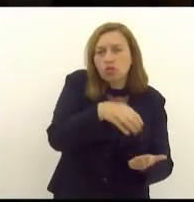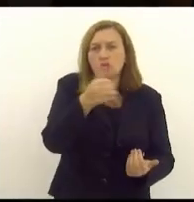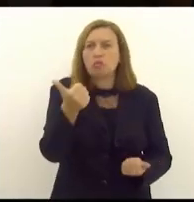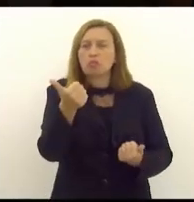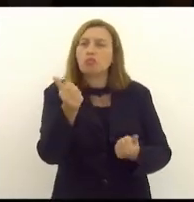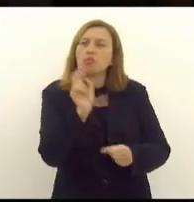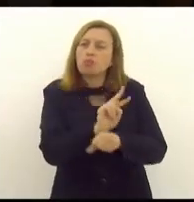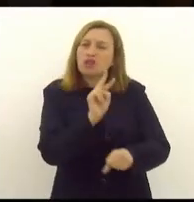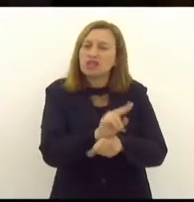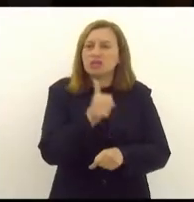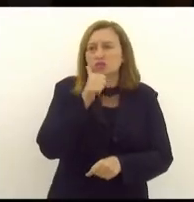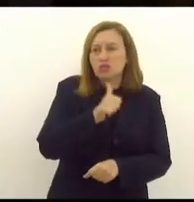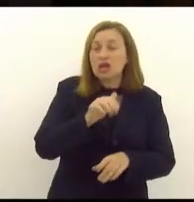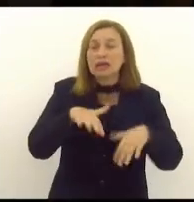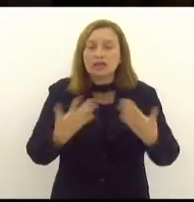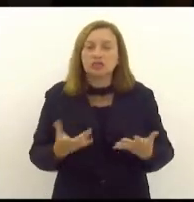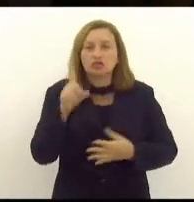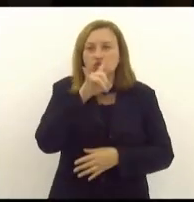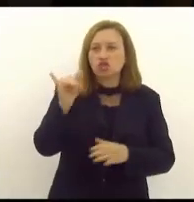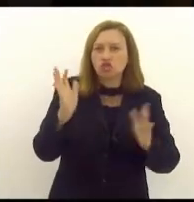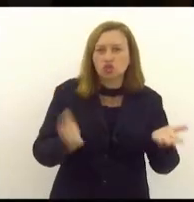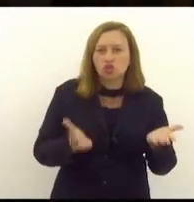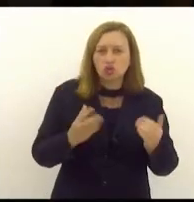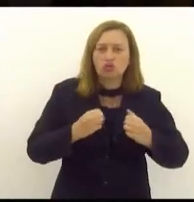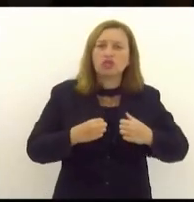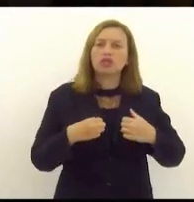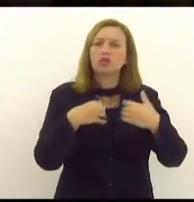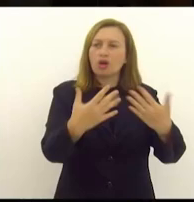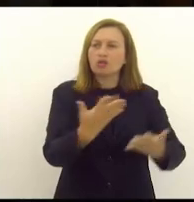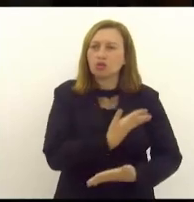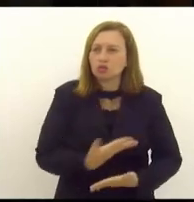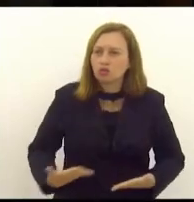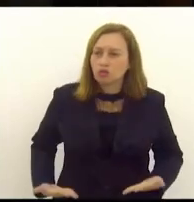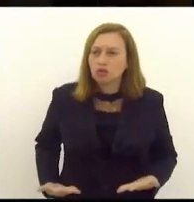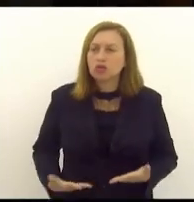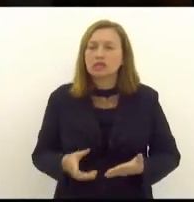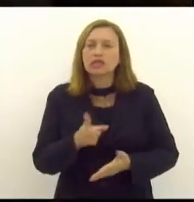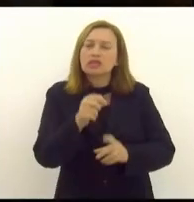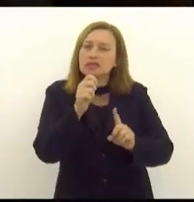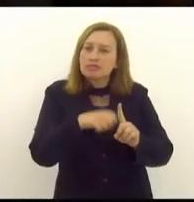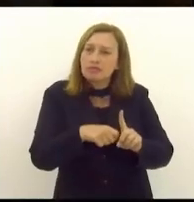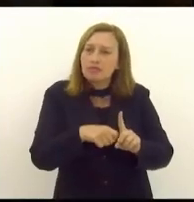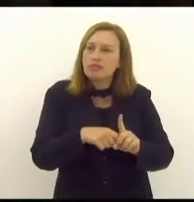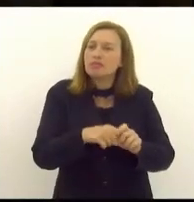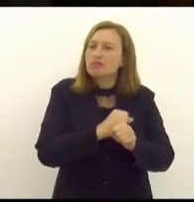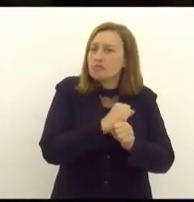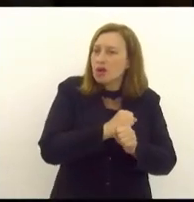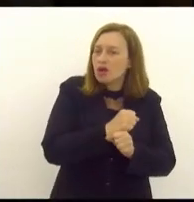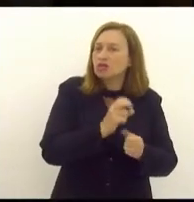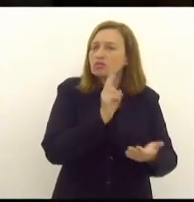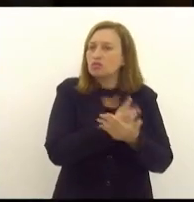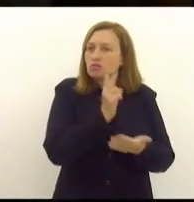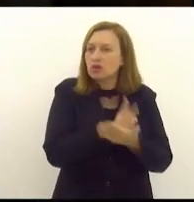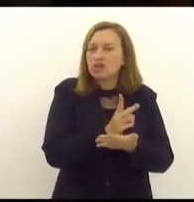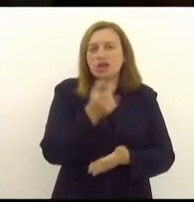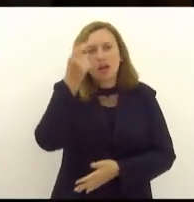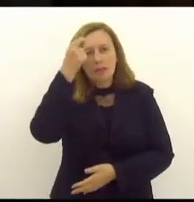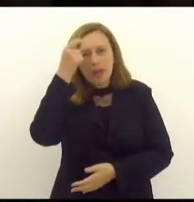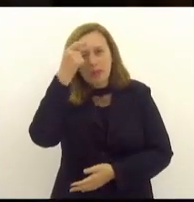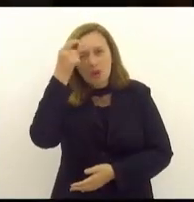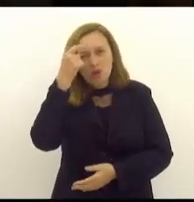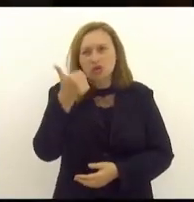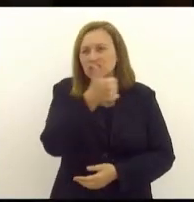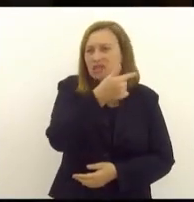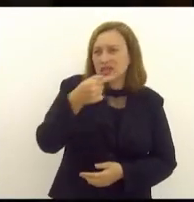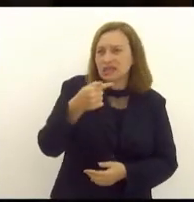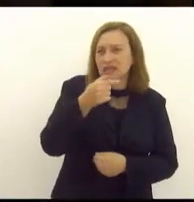as nossas mulheres então no dia de hoje realizamos uma audiência pública nesse mesmo ano em que a gente rememora aí os